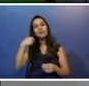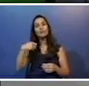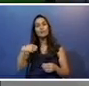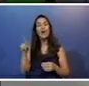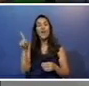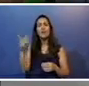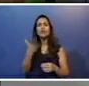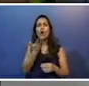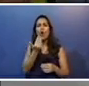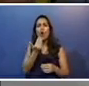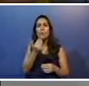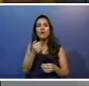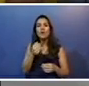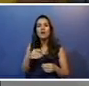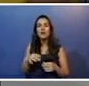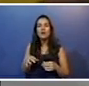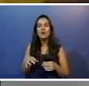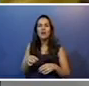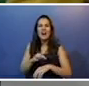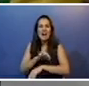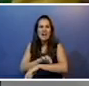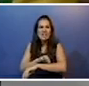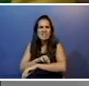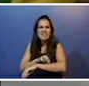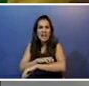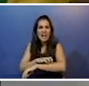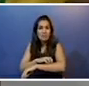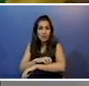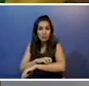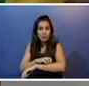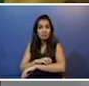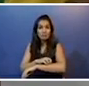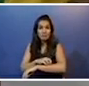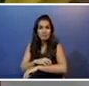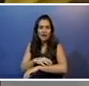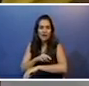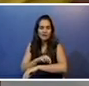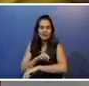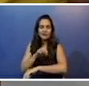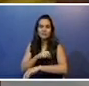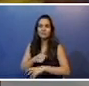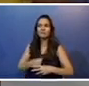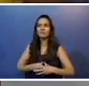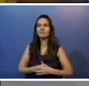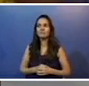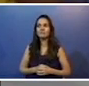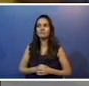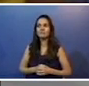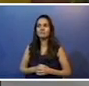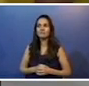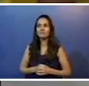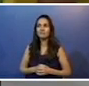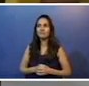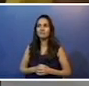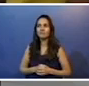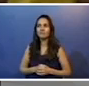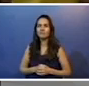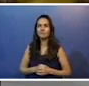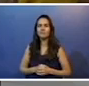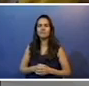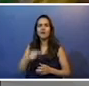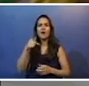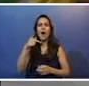carrapateiro, que controlam a população de parasitas. tá? O que